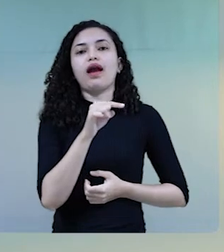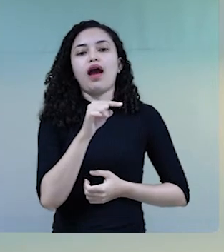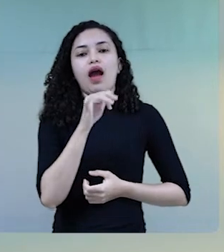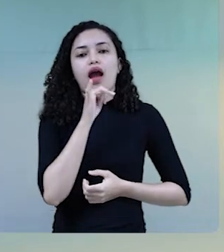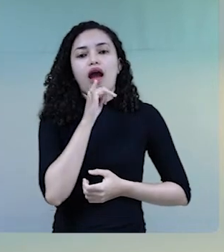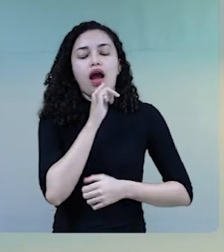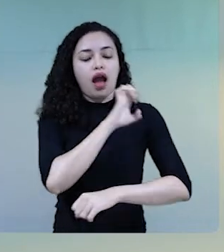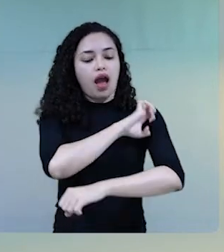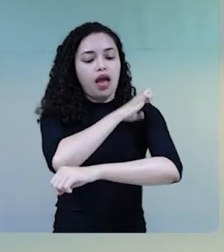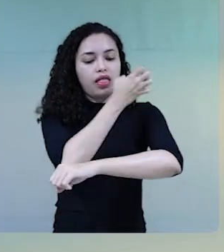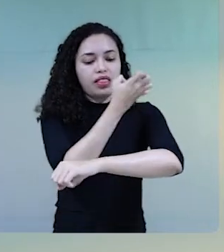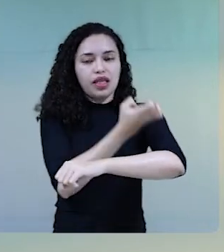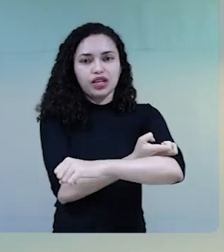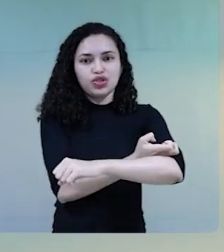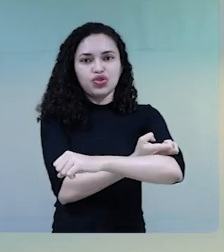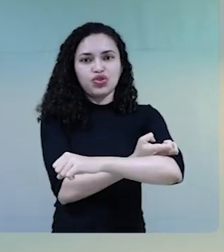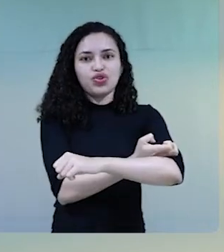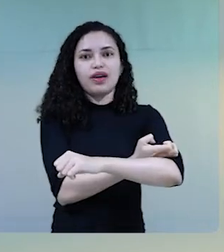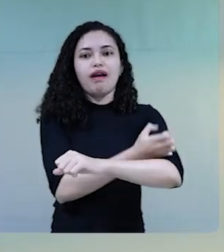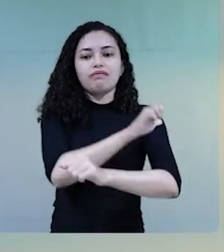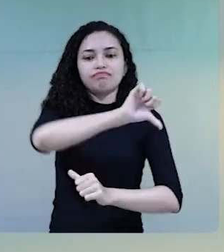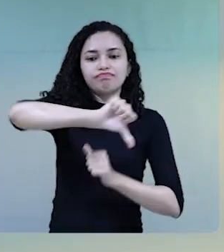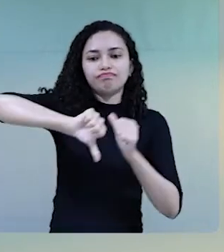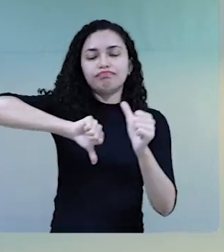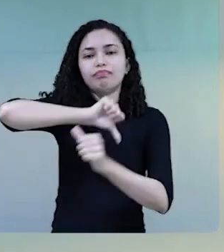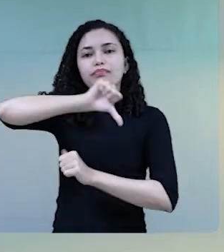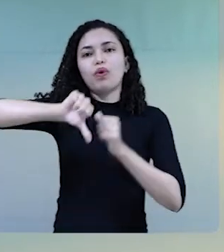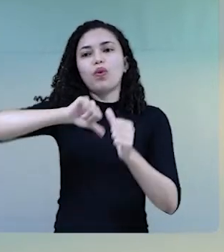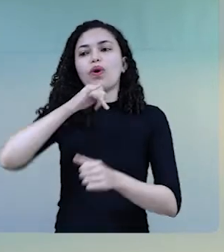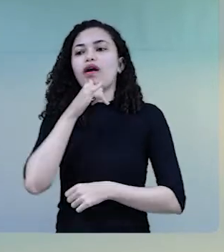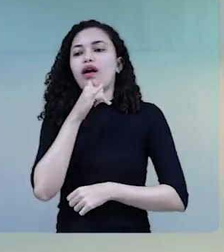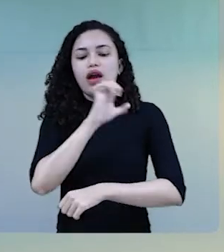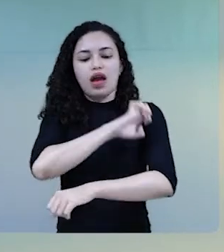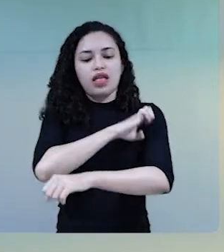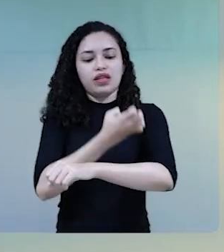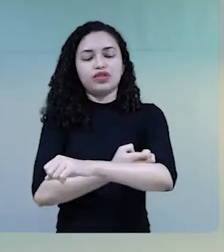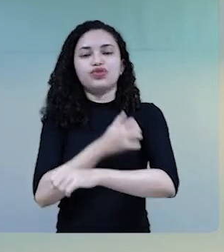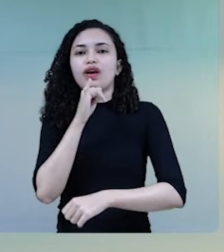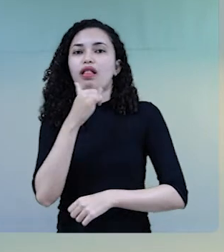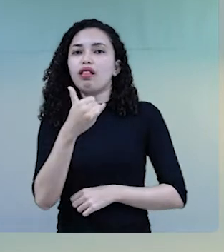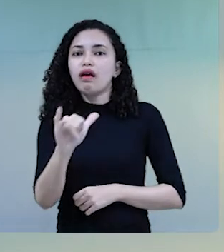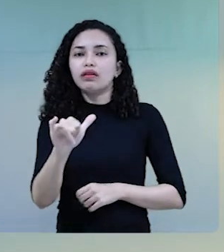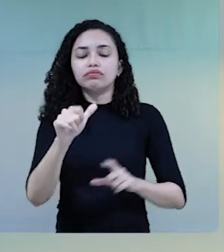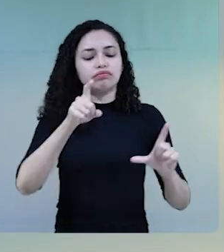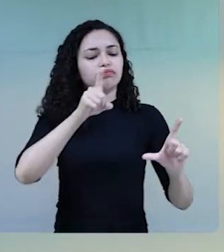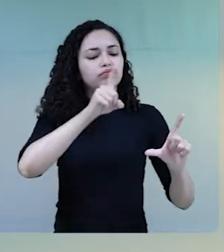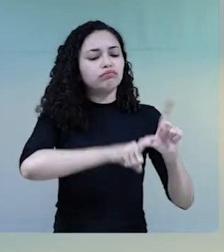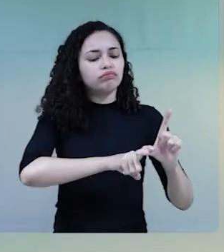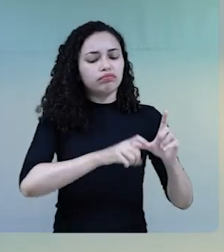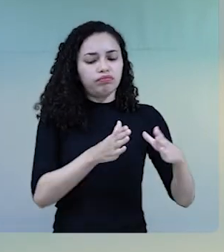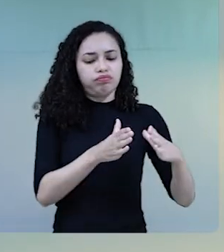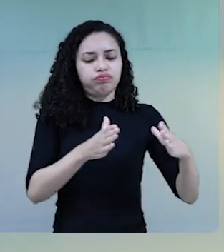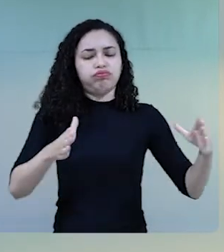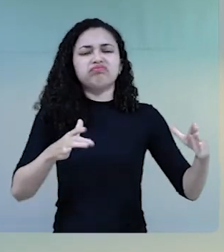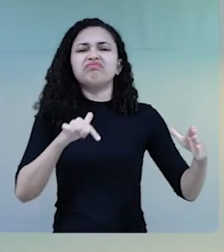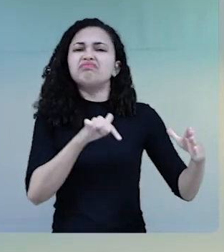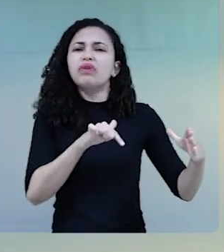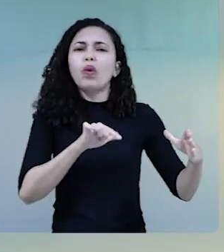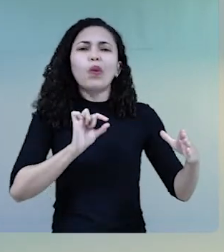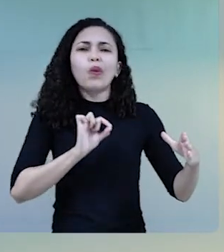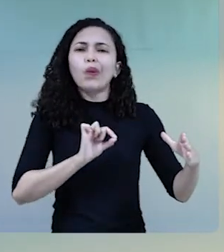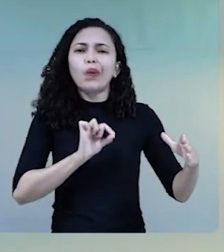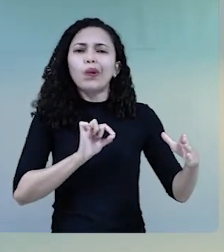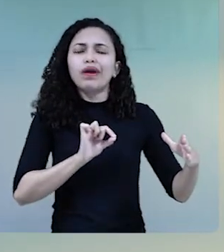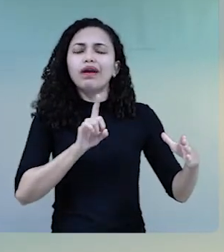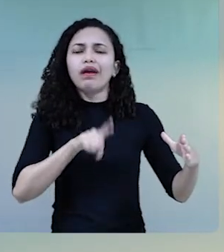energia em energia elétrica. Professor, o que é um gerador elétrico? Um gerador elétrico, pessoal, é um dispositivo que transforma qualquer tipo de